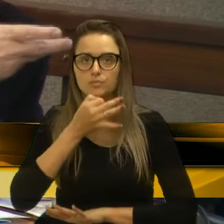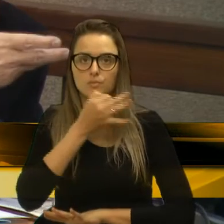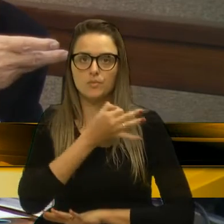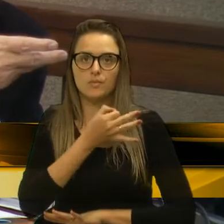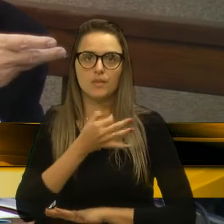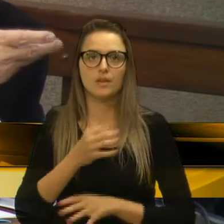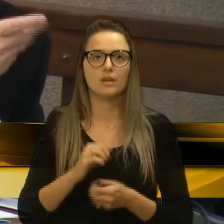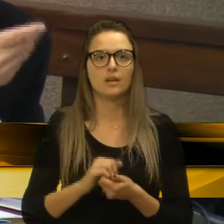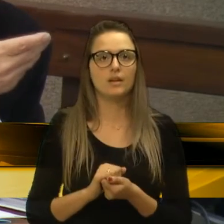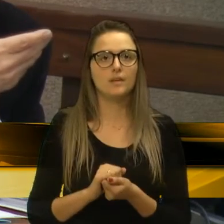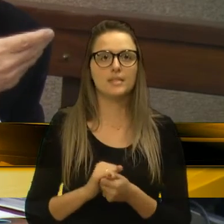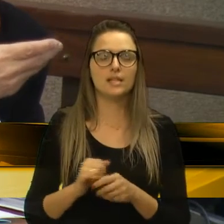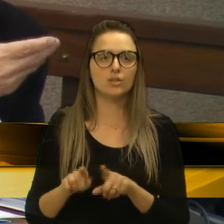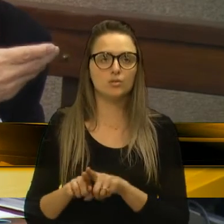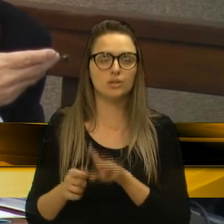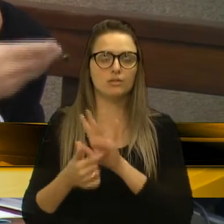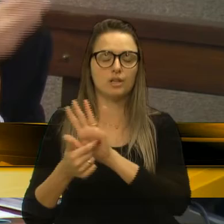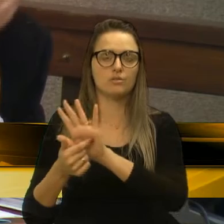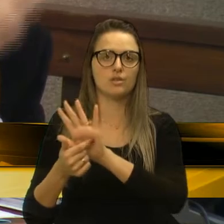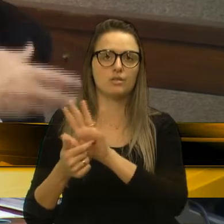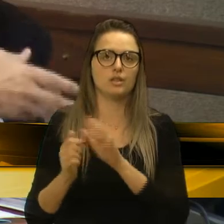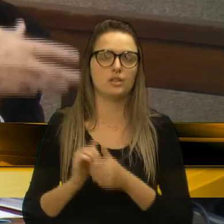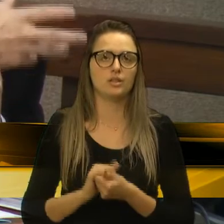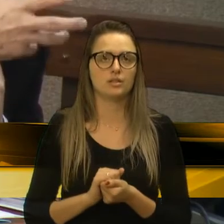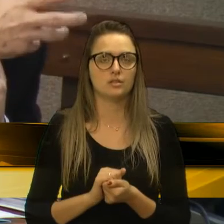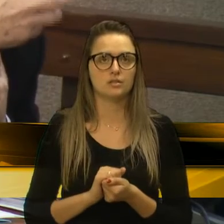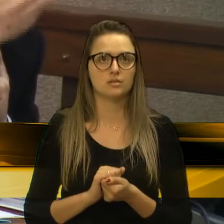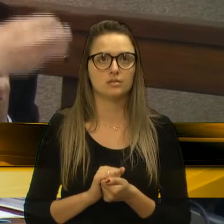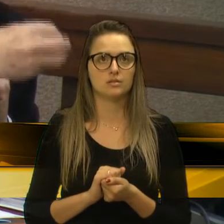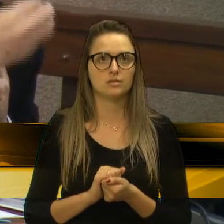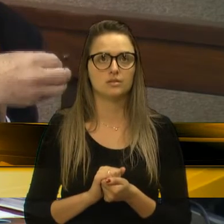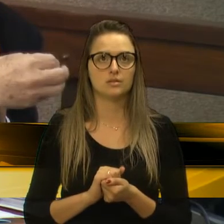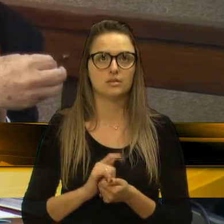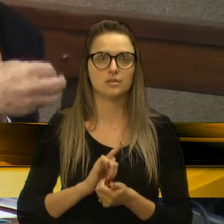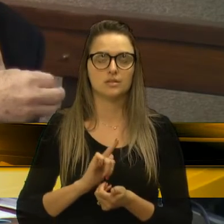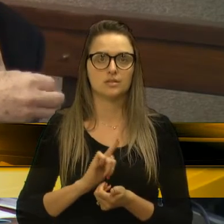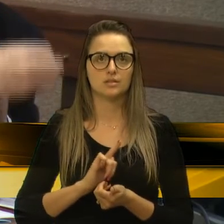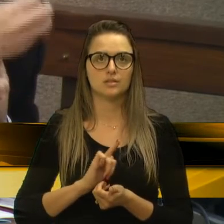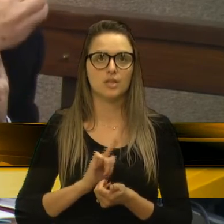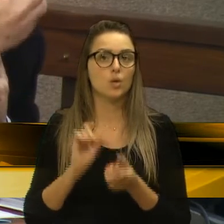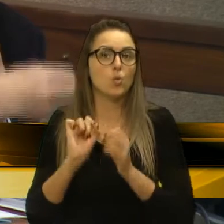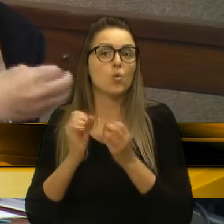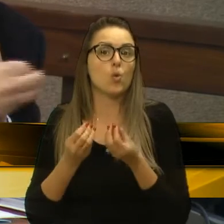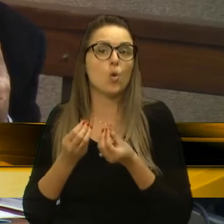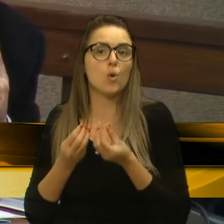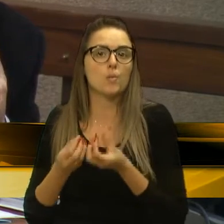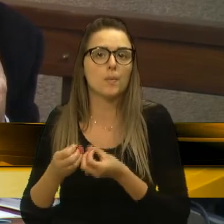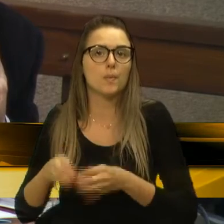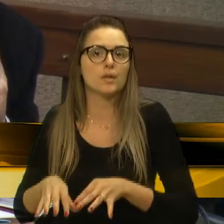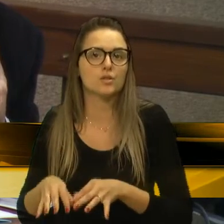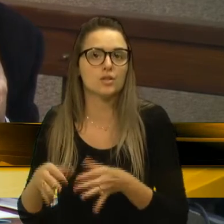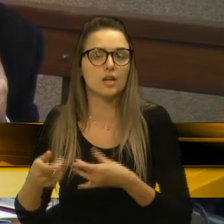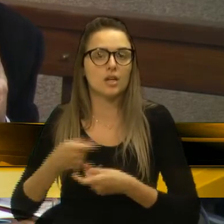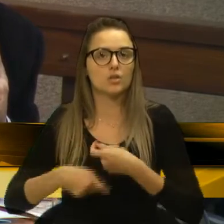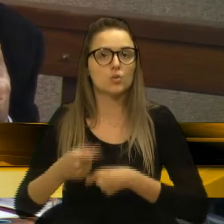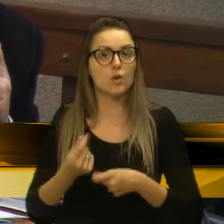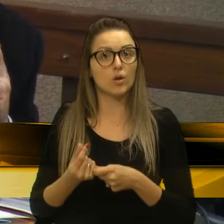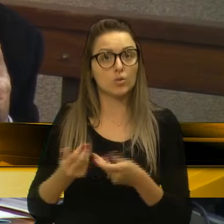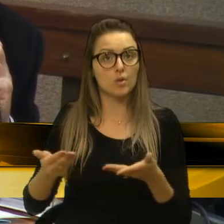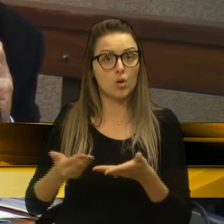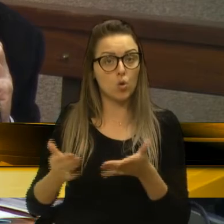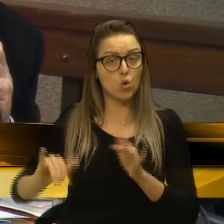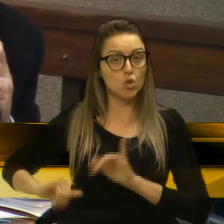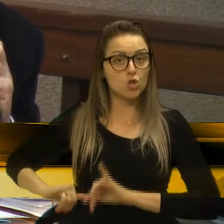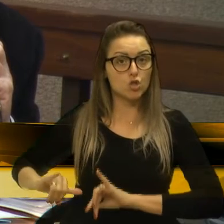à população o quanto nós estamos sendo prejudicado quanto economia de caxias está sofrendo por uma